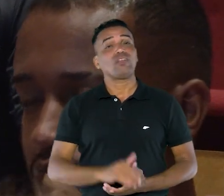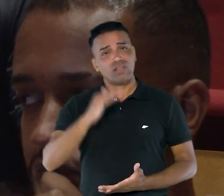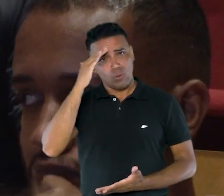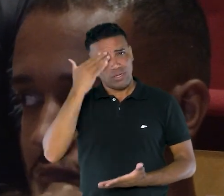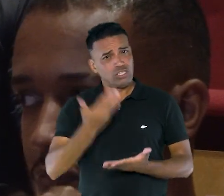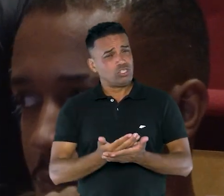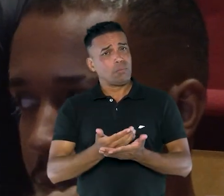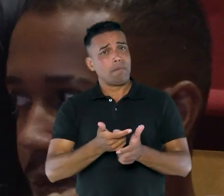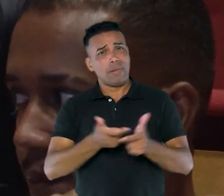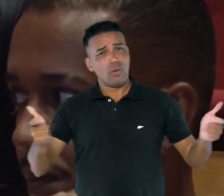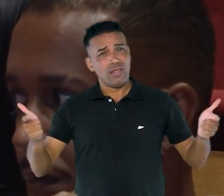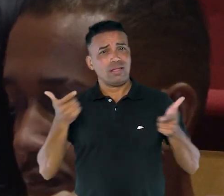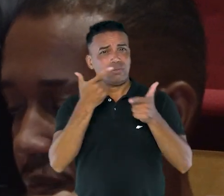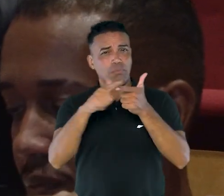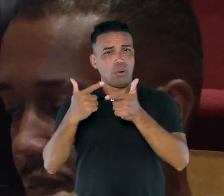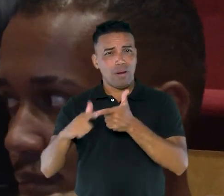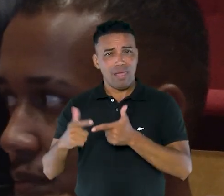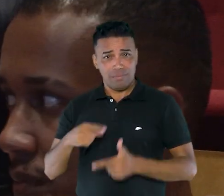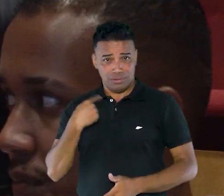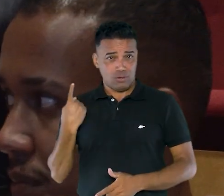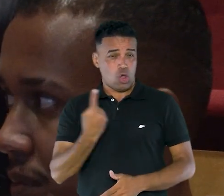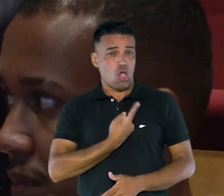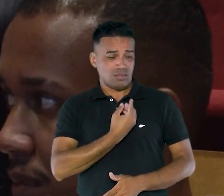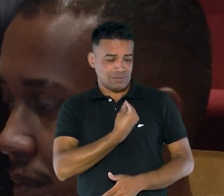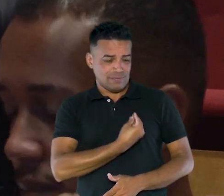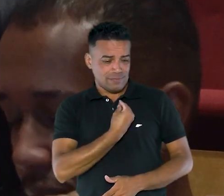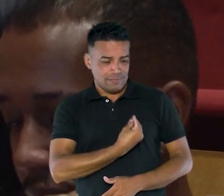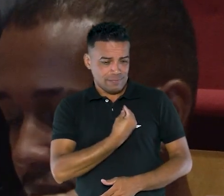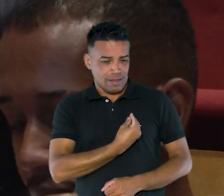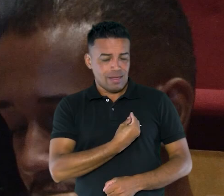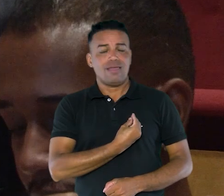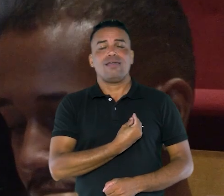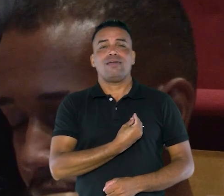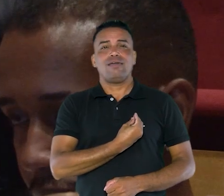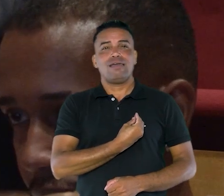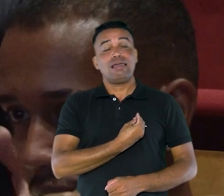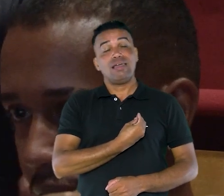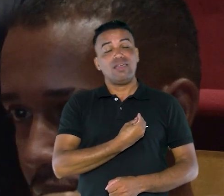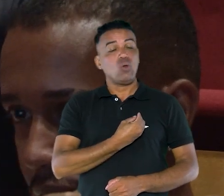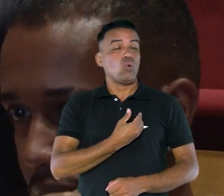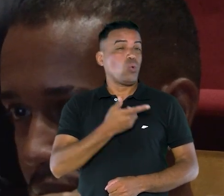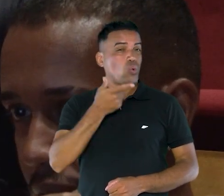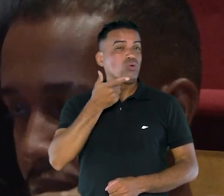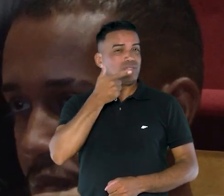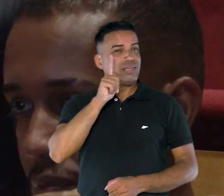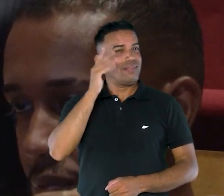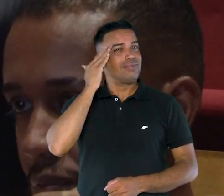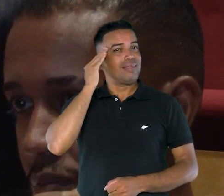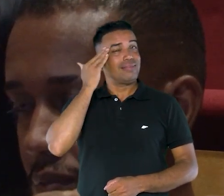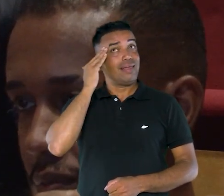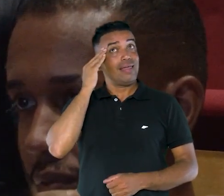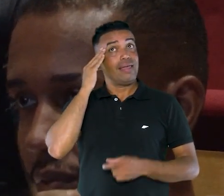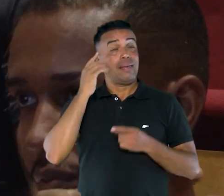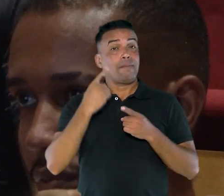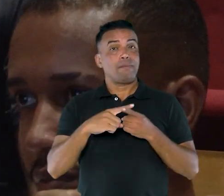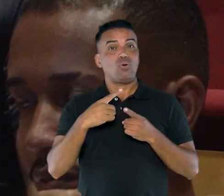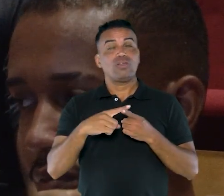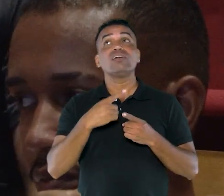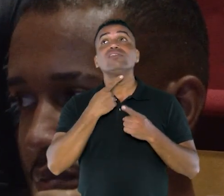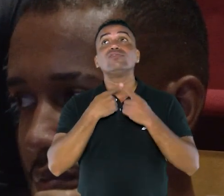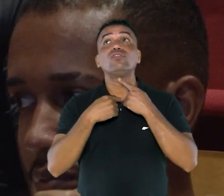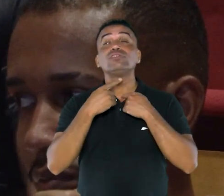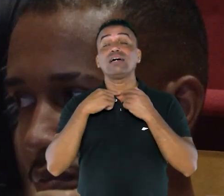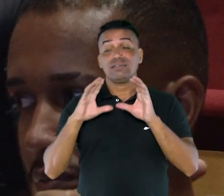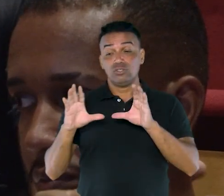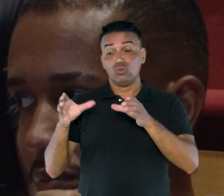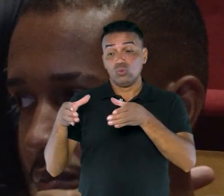que a maioria dos problemas que a gente vive, eu estou tendo mais entendimento disso, vem por causa do